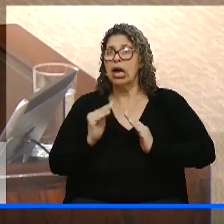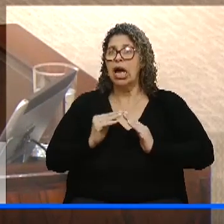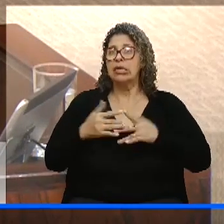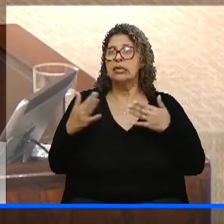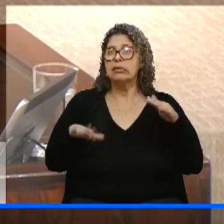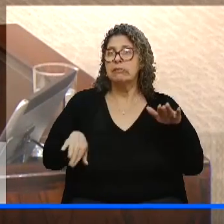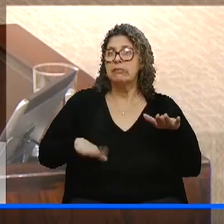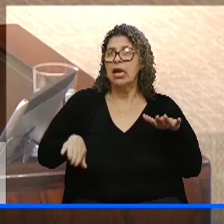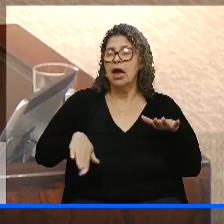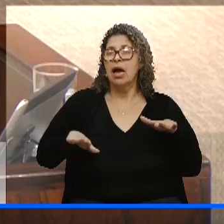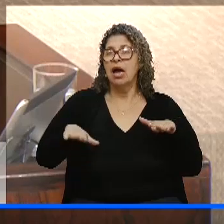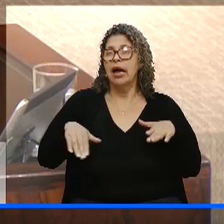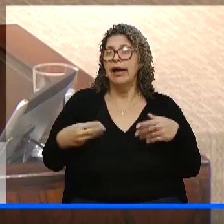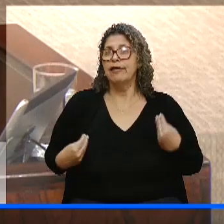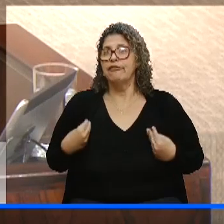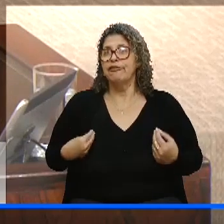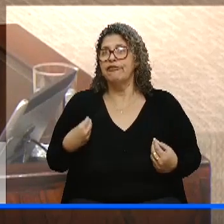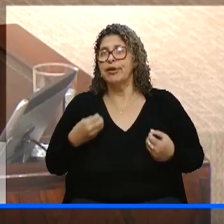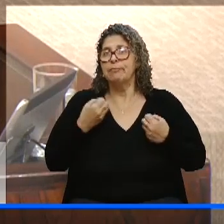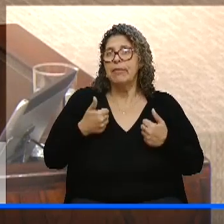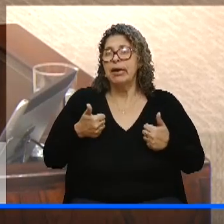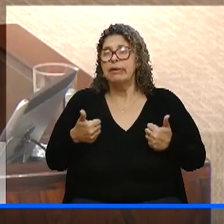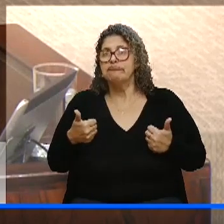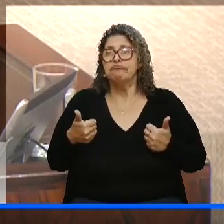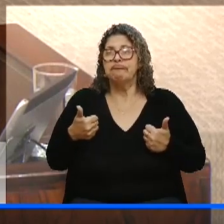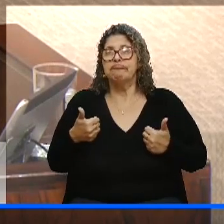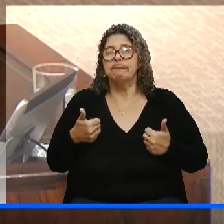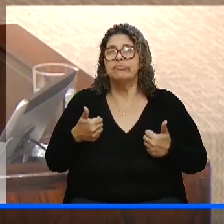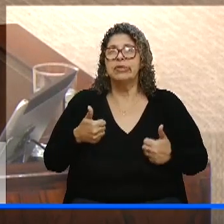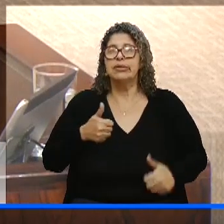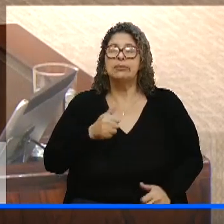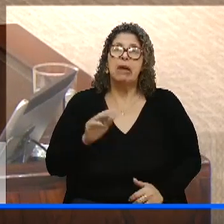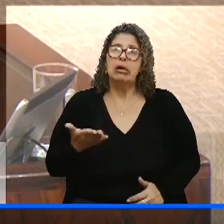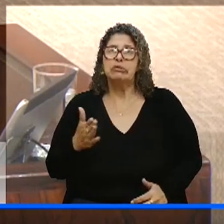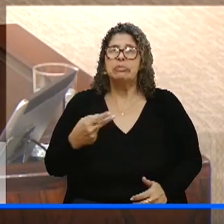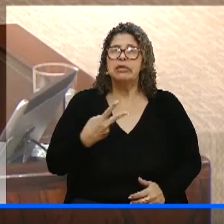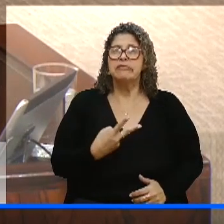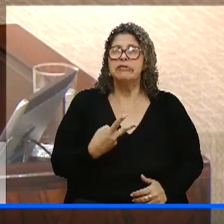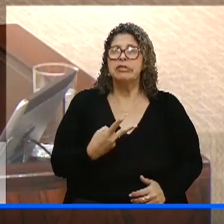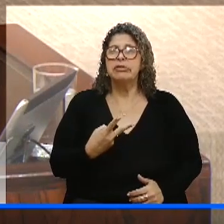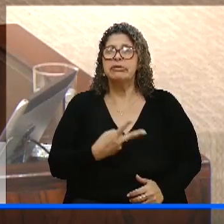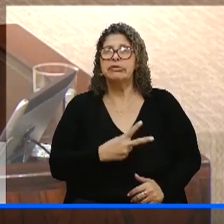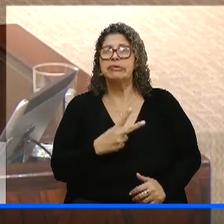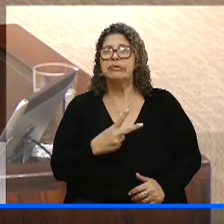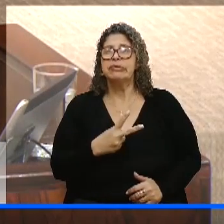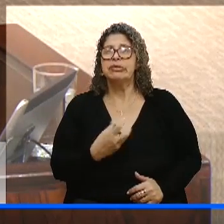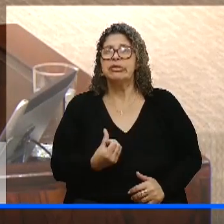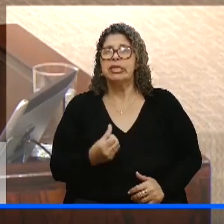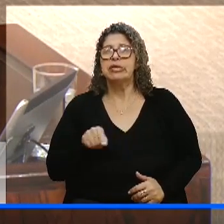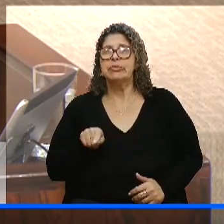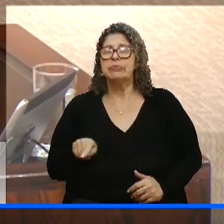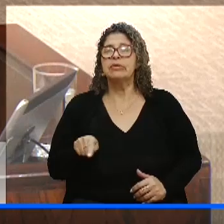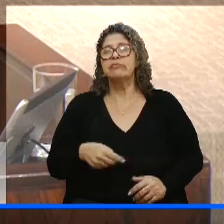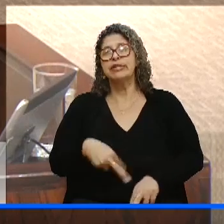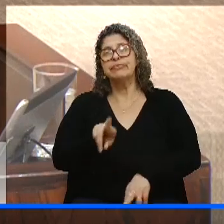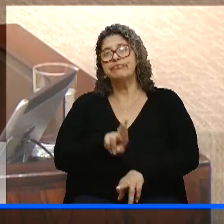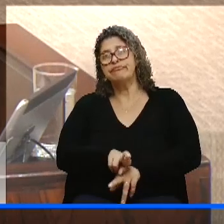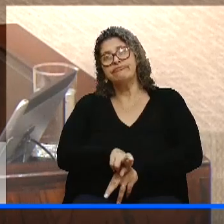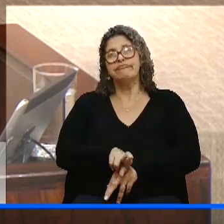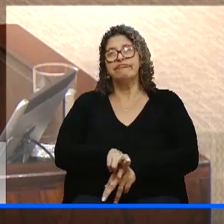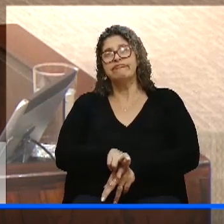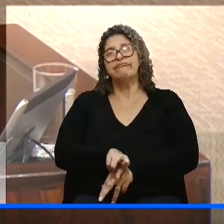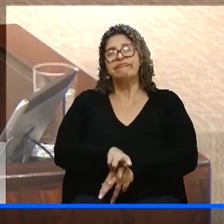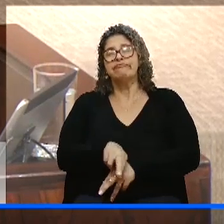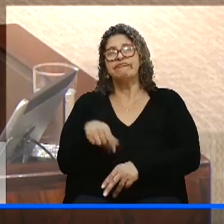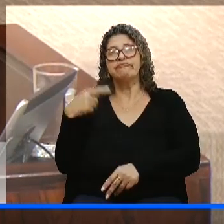praia tranquila vivendo sua vida ganhando o seu sua aposentadoria de mais de vinte e poucos mil reais estava com as pernas para cima lá vivendo a